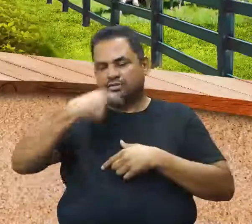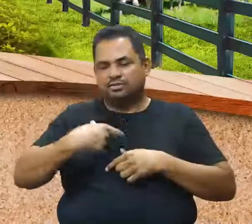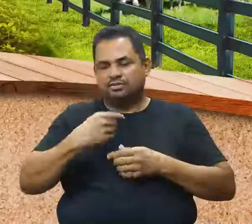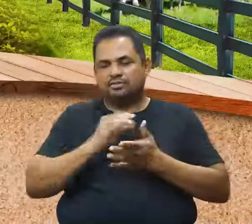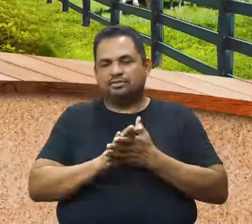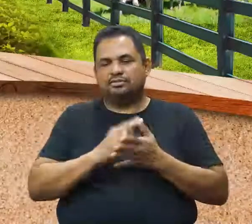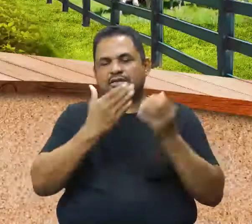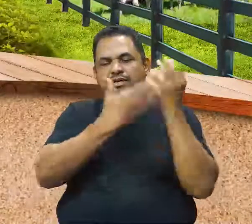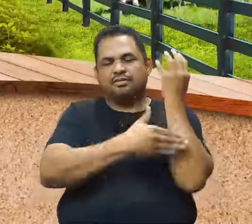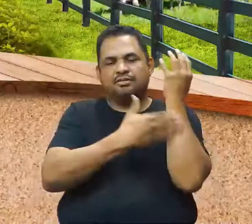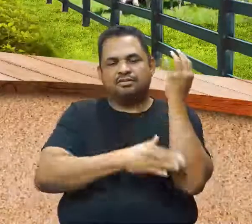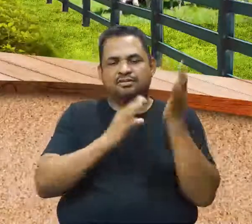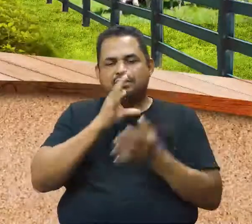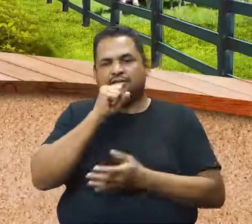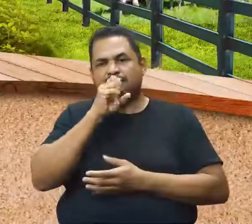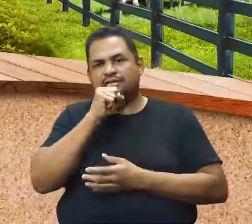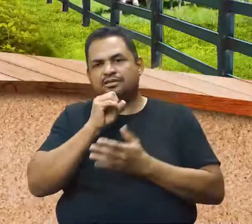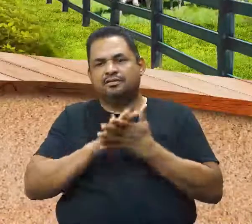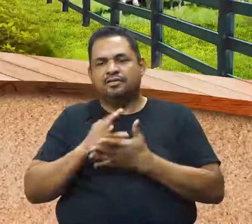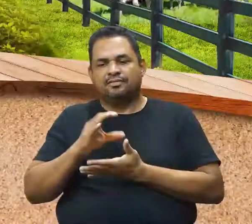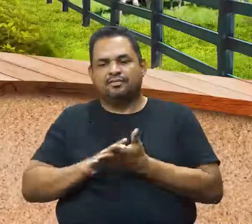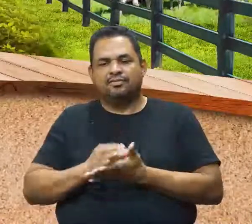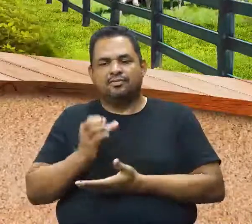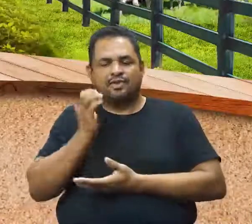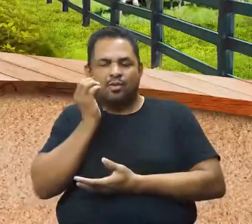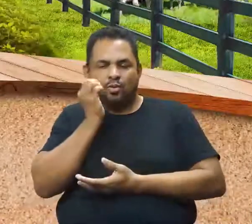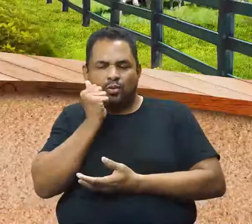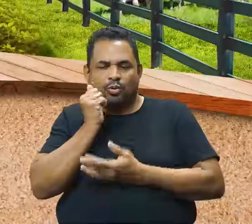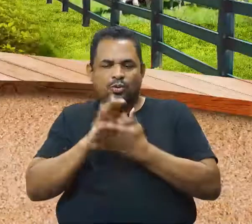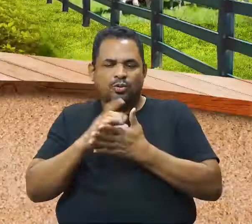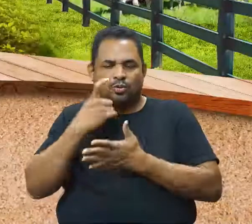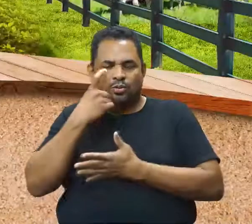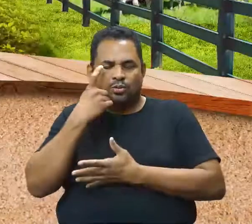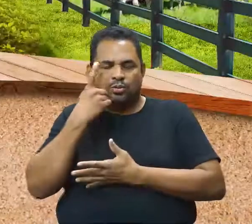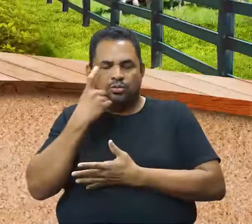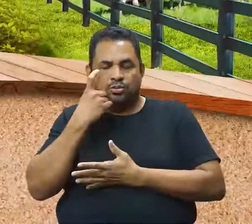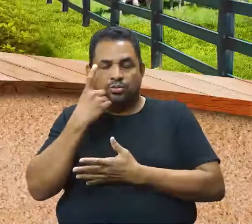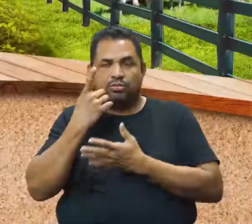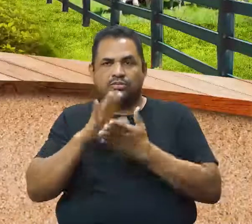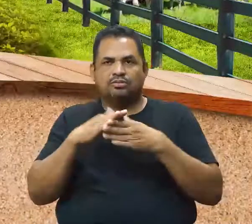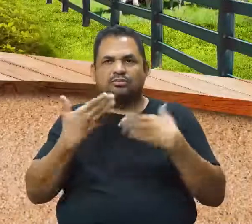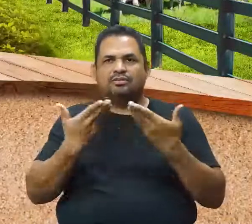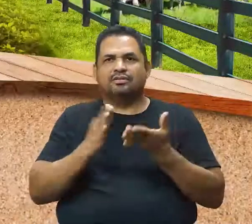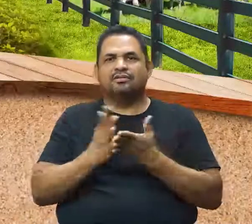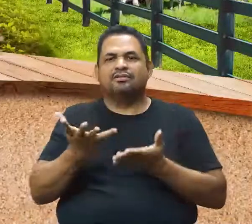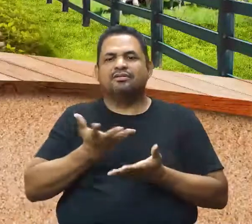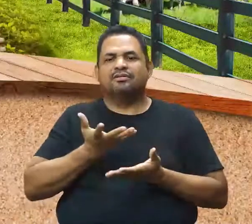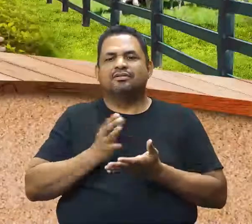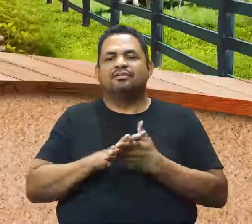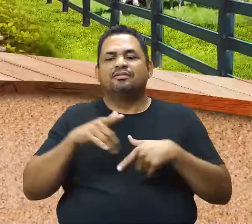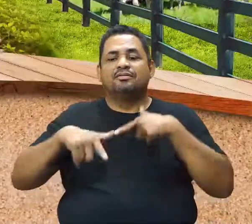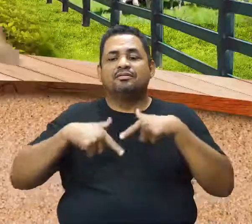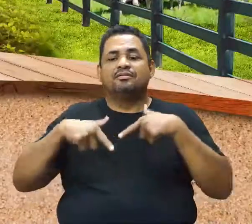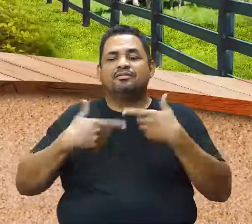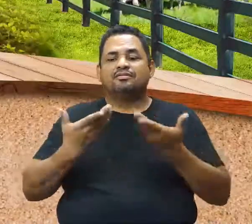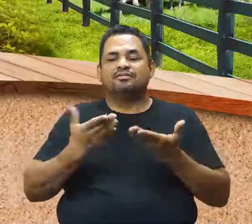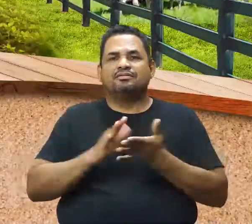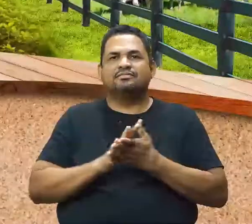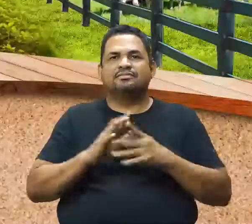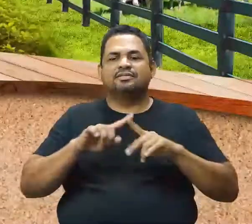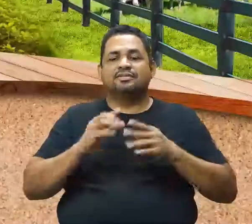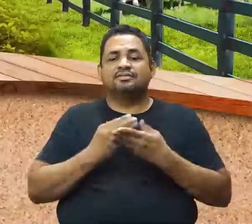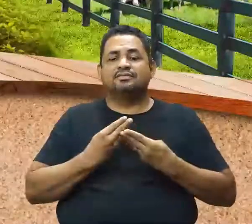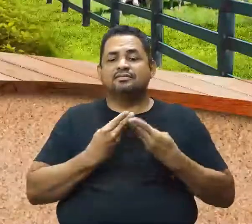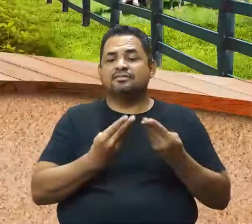pitaia, de laranja, maracujá, eu quero produzir maracujá, mas só que a oferta aqui no estado não está boa. Mas